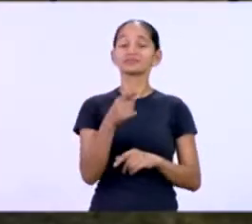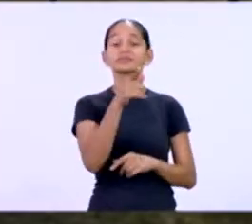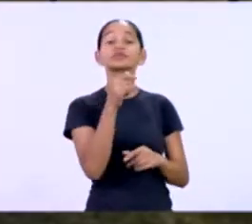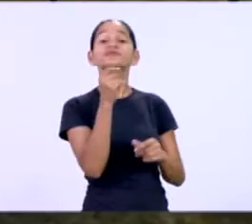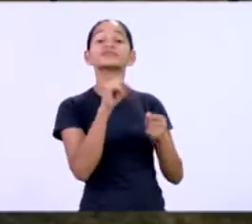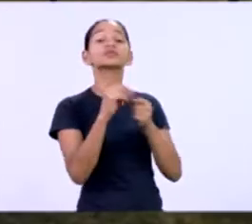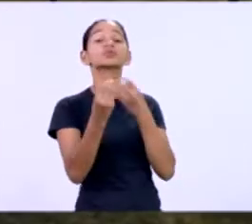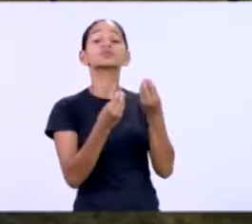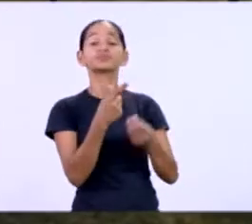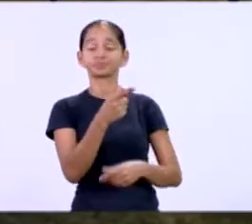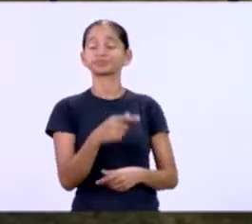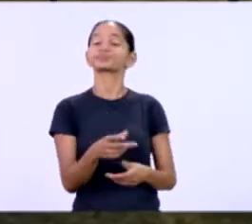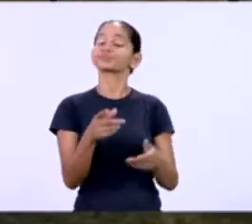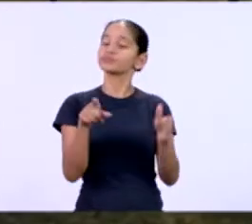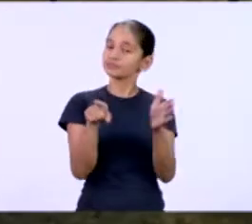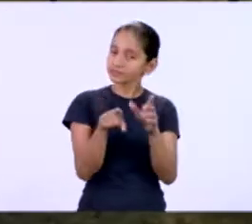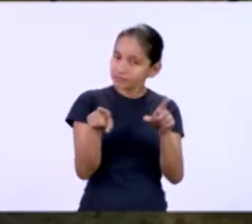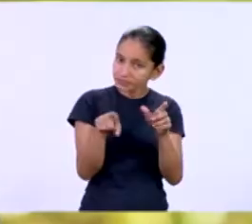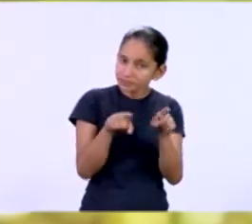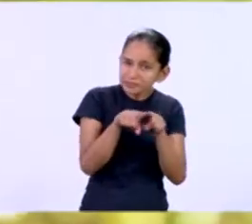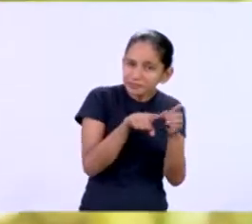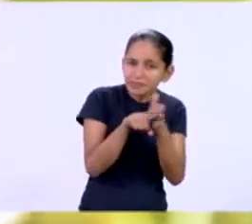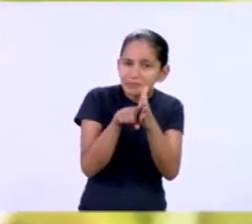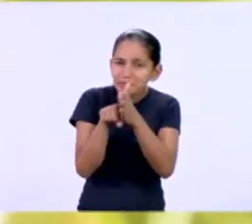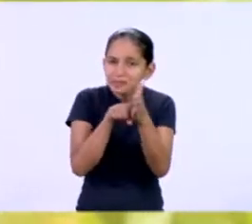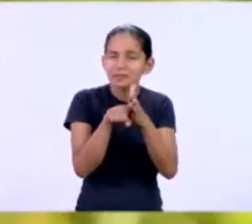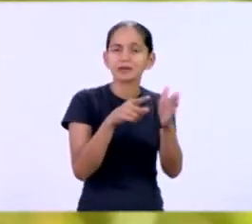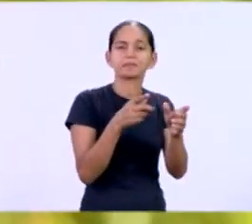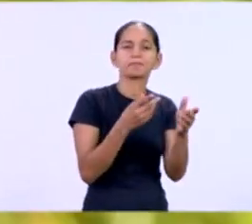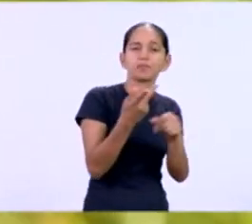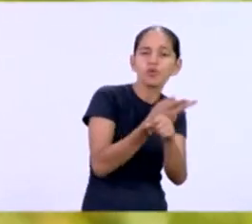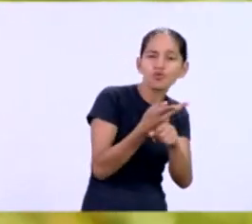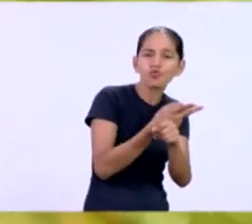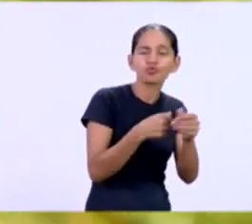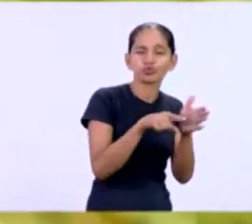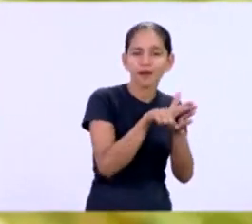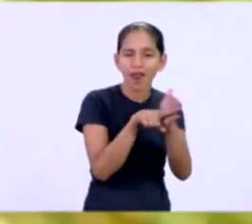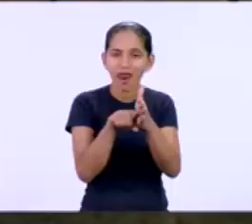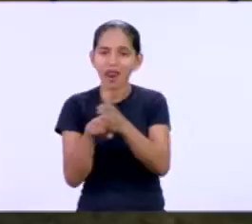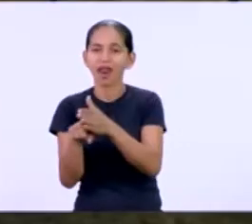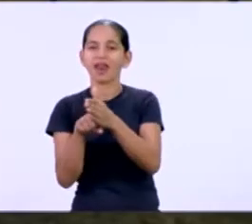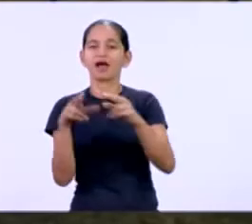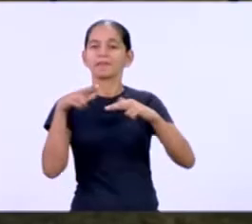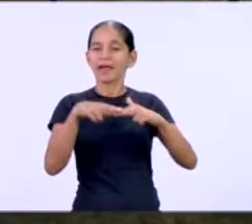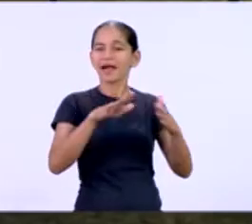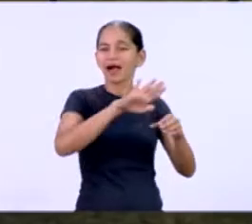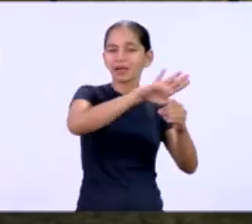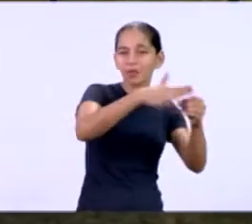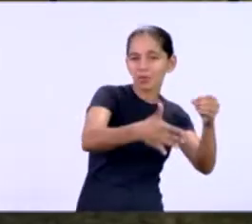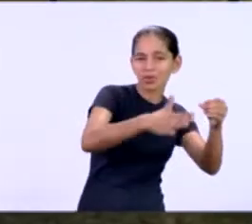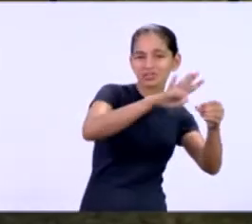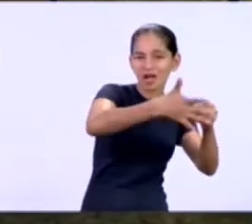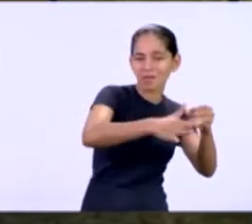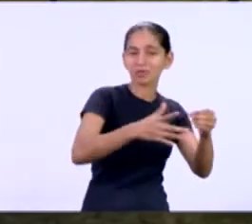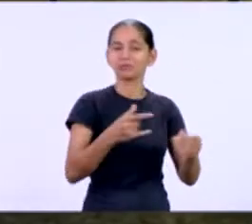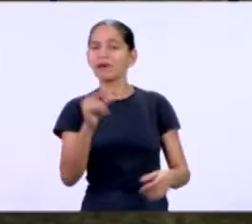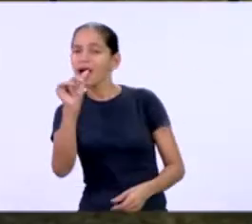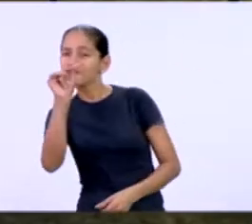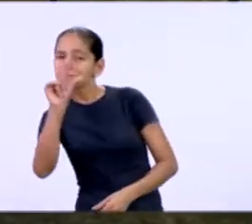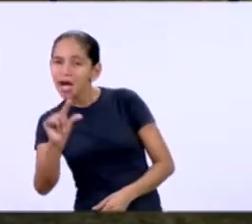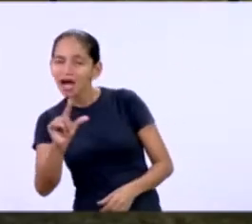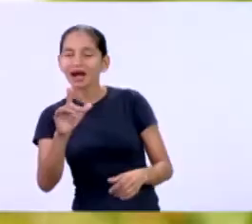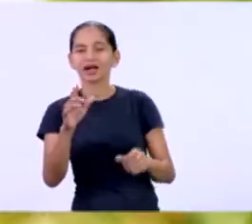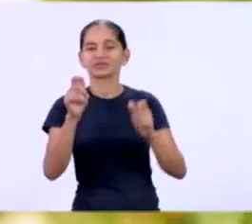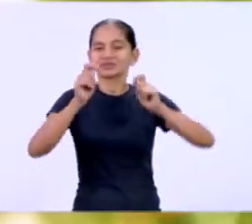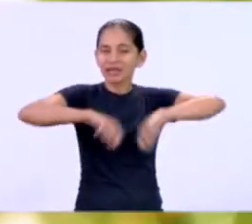pesquisa, faz orçamento? E faço pesquisas, assim, nos supermercados, né, onde tem mais, onde está mais barato que eu